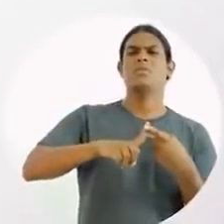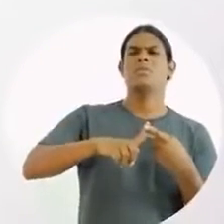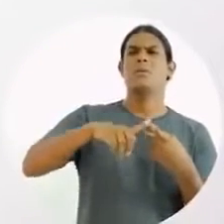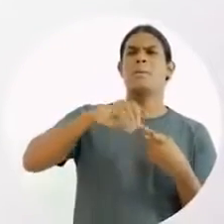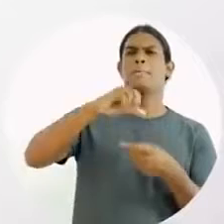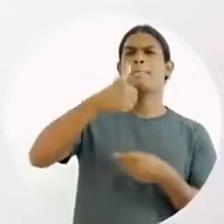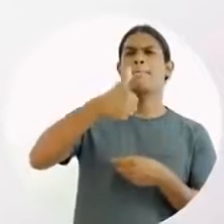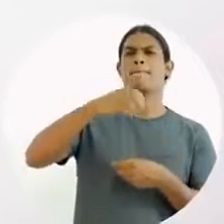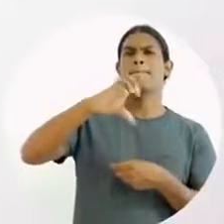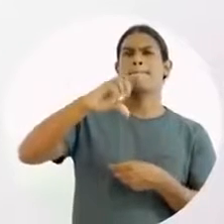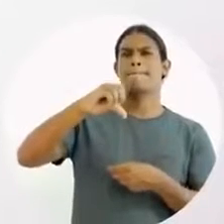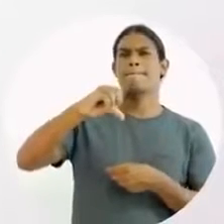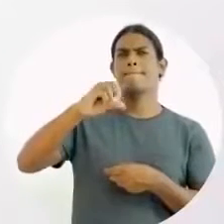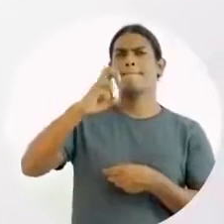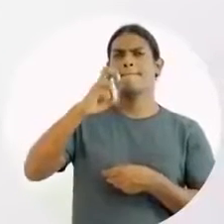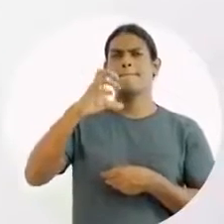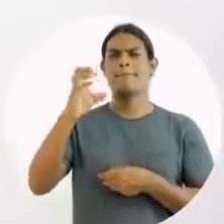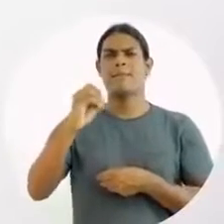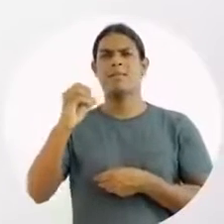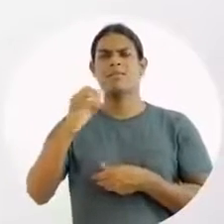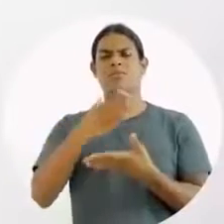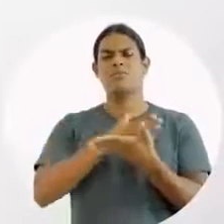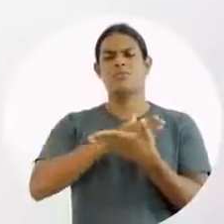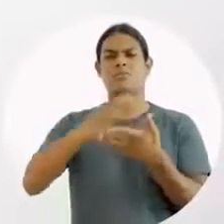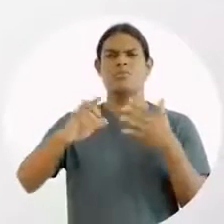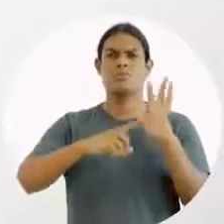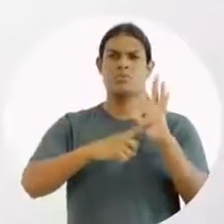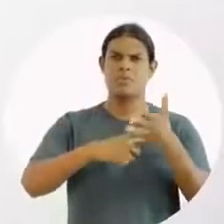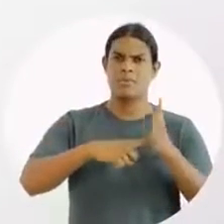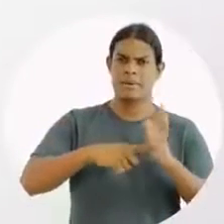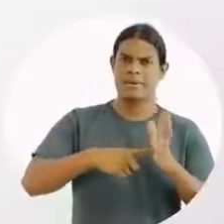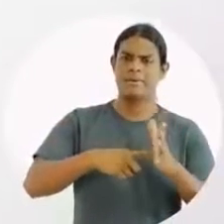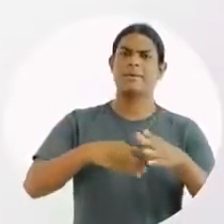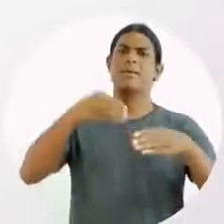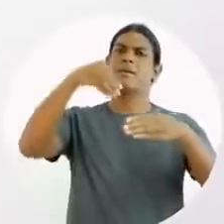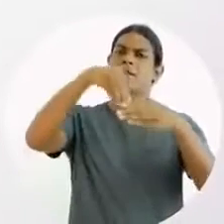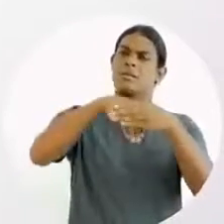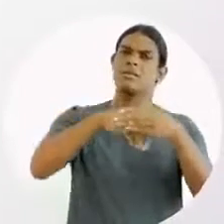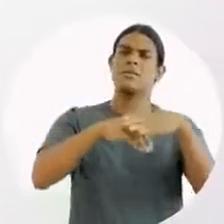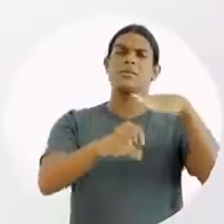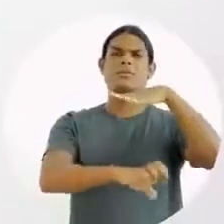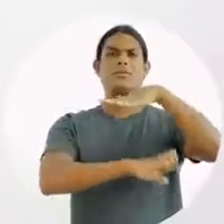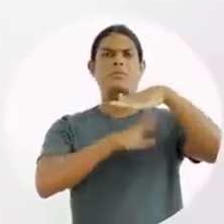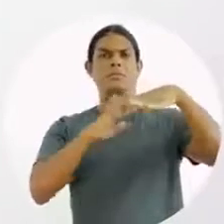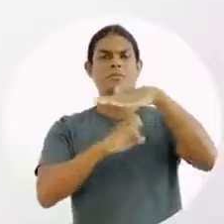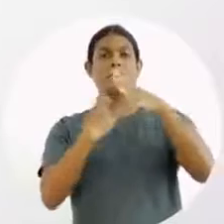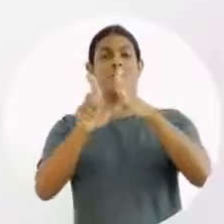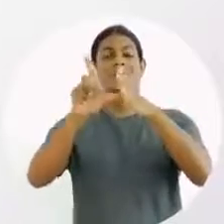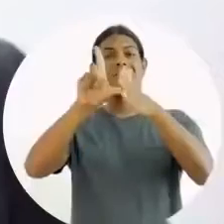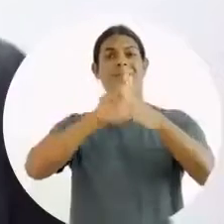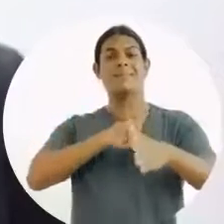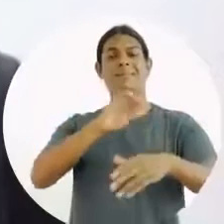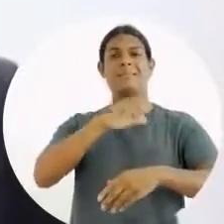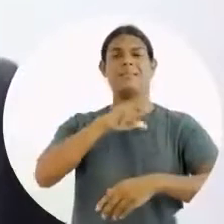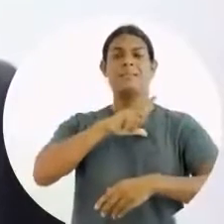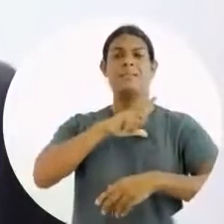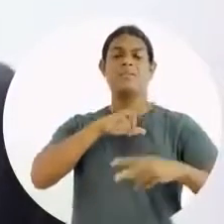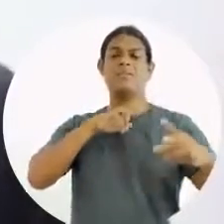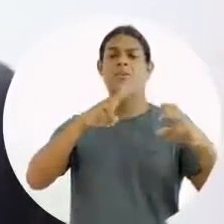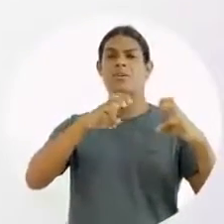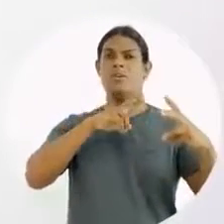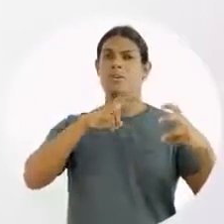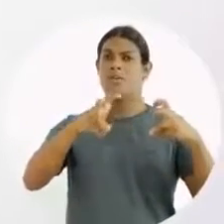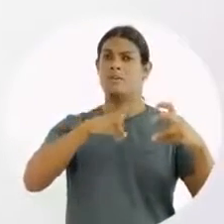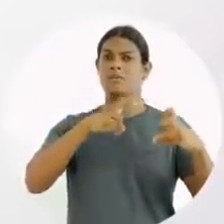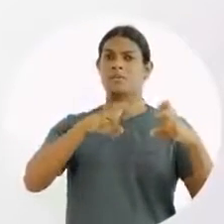É um momento em que houve uma intensificação do maquinário dentro das organizações. Anterior a isso, houve a Revolução